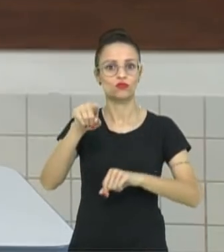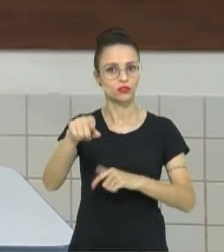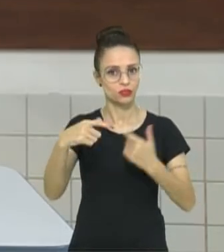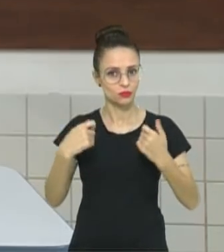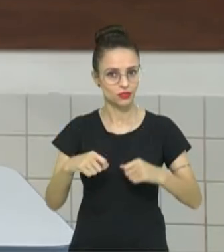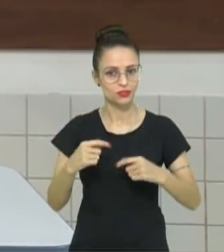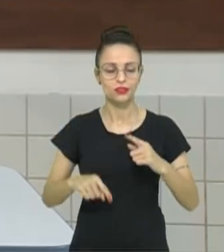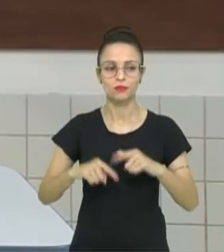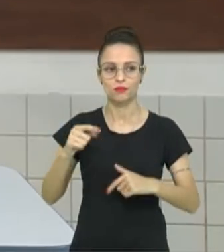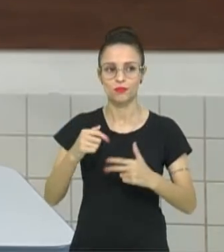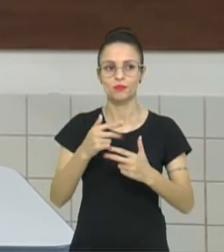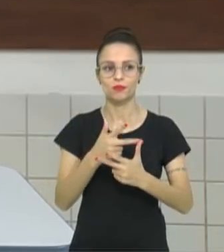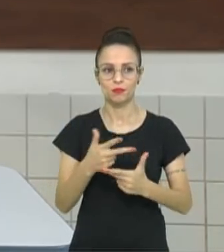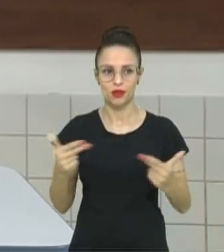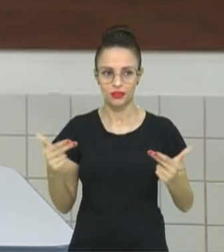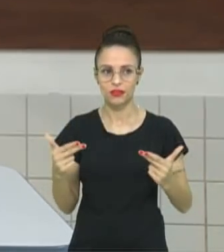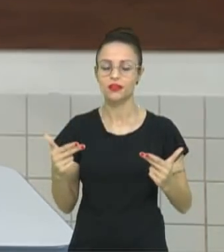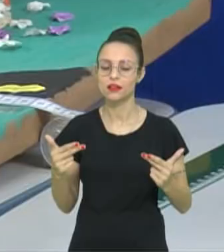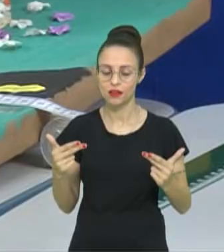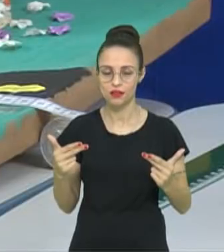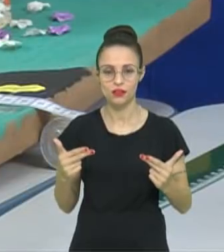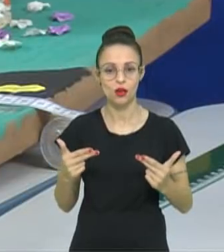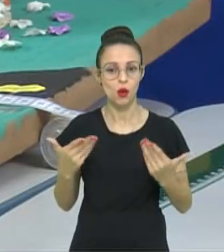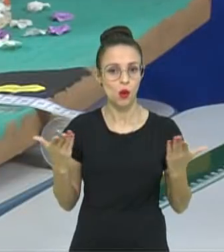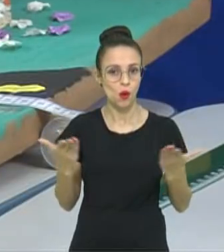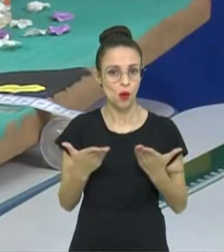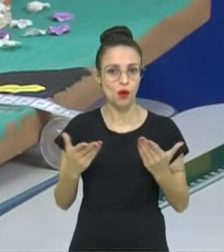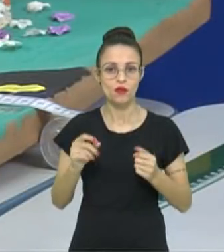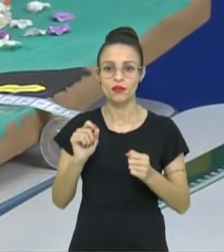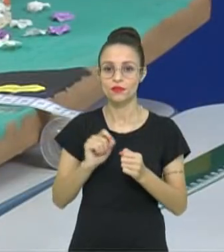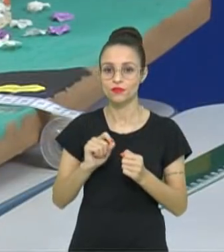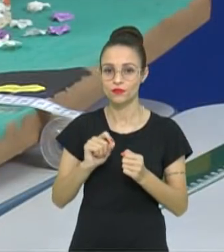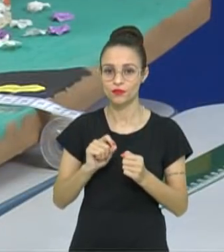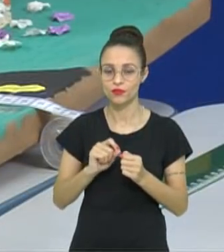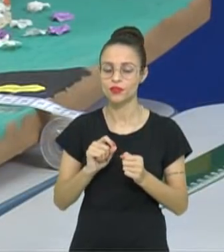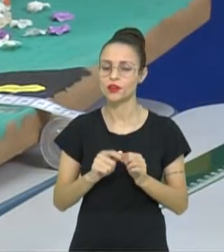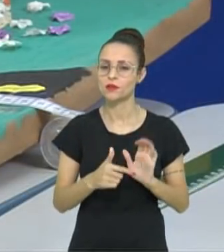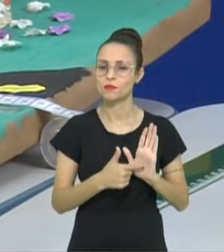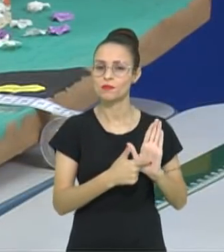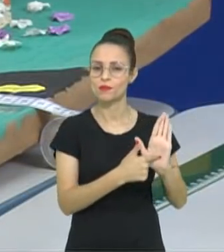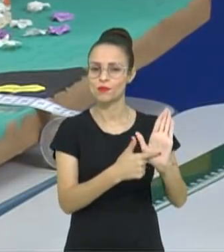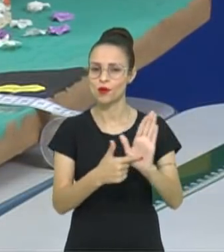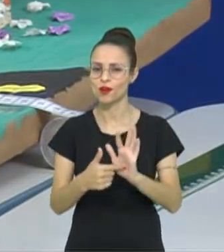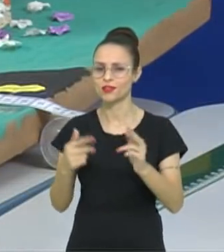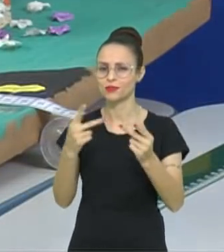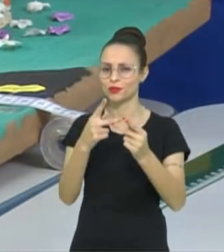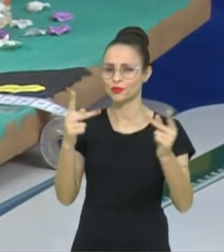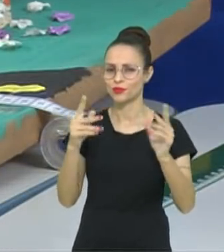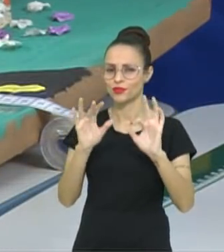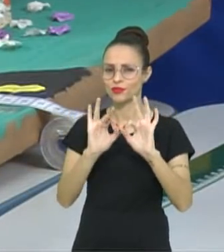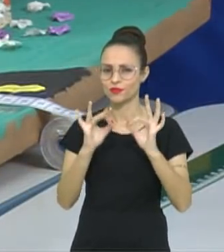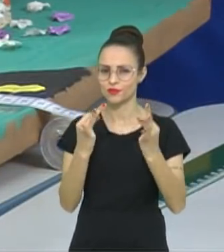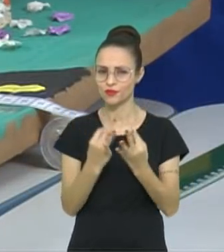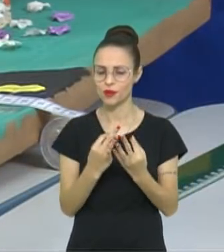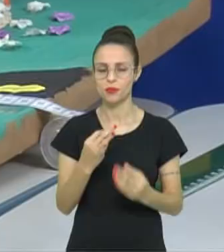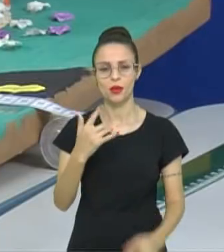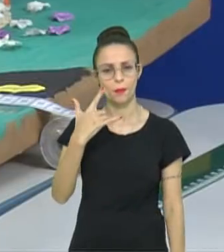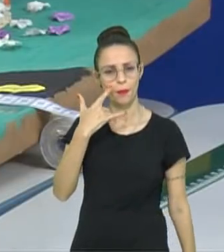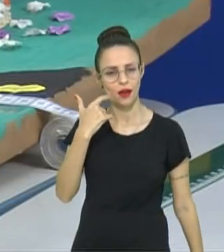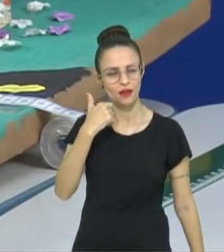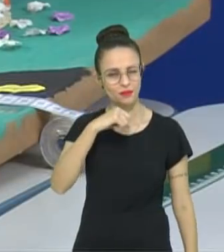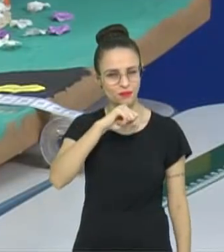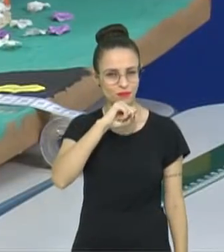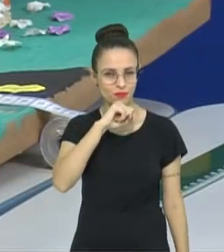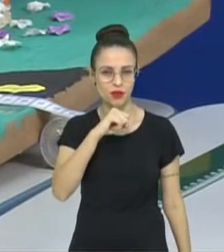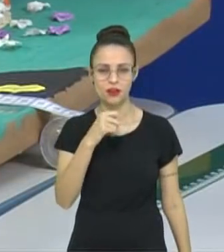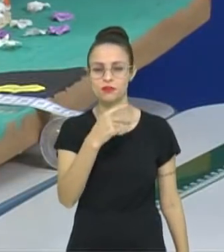seu material que nós fizemos hoje, exponha para sua família, para os seus pais ou